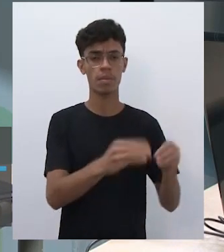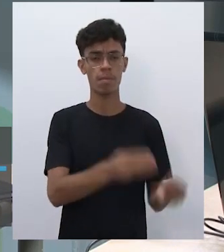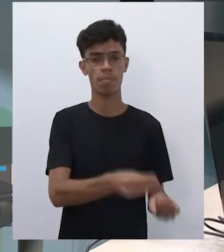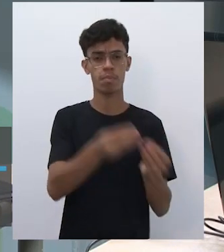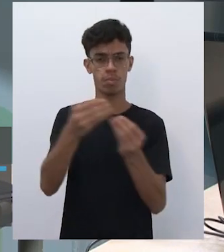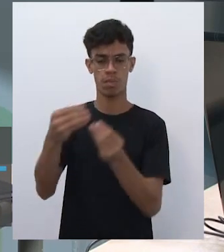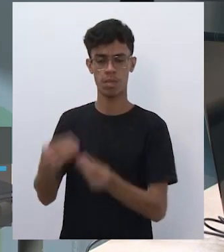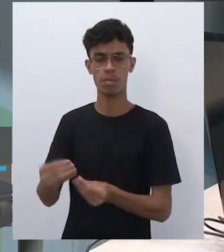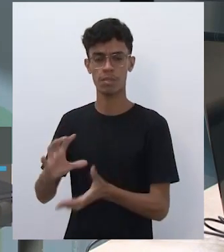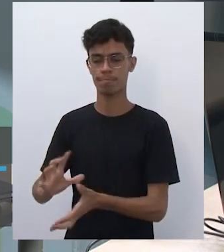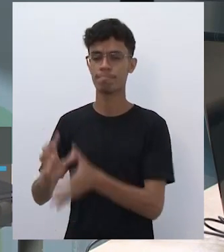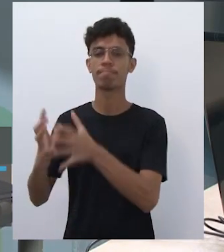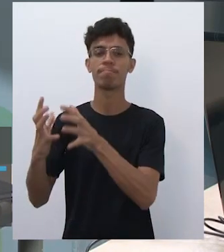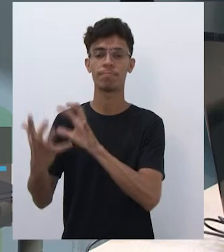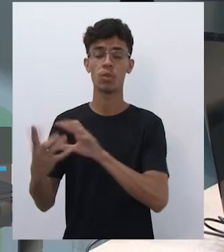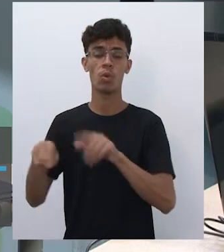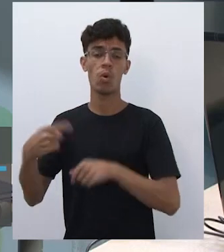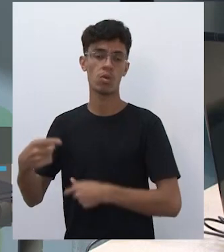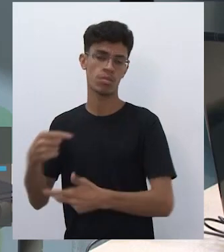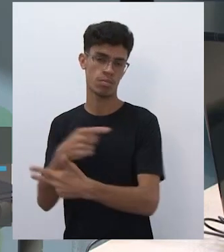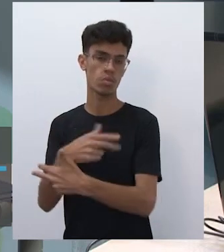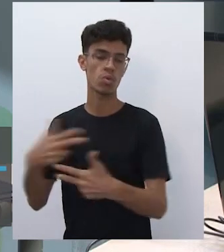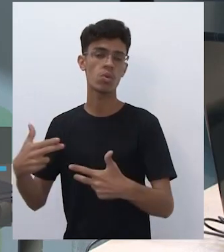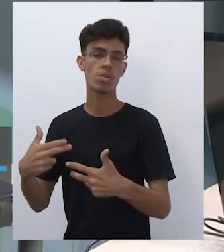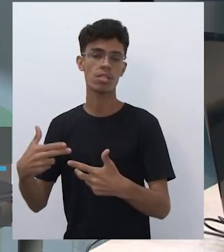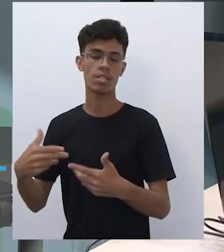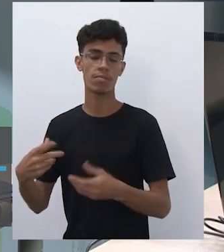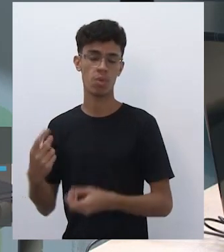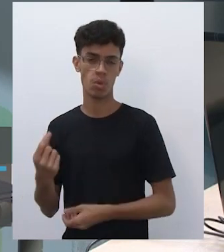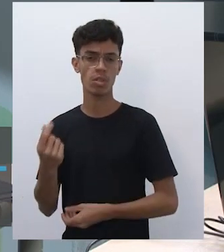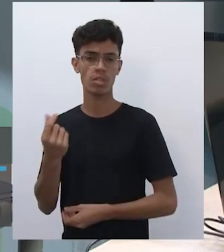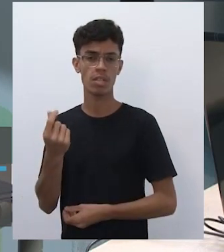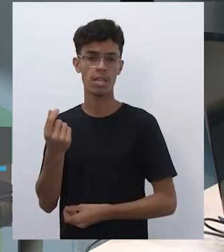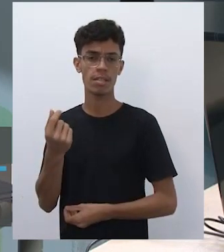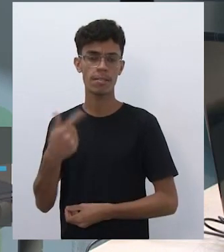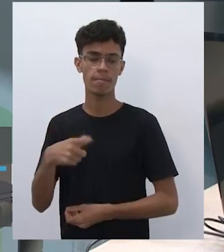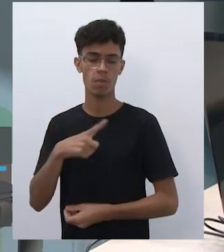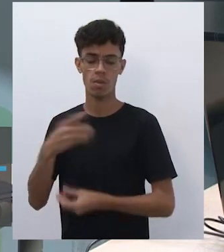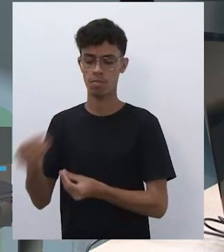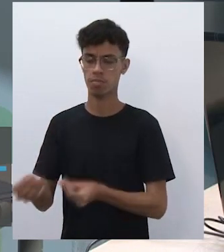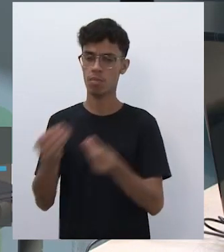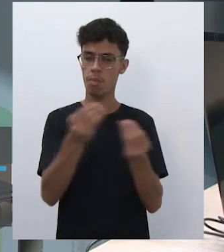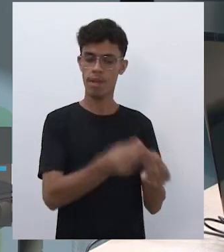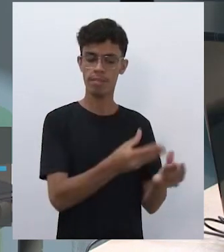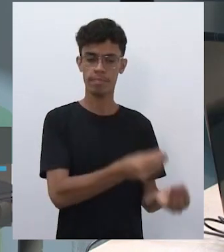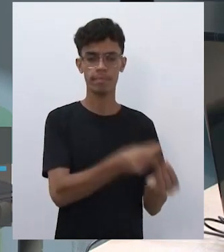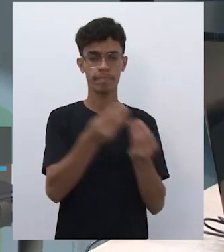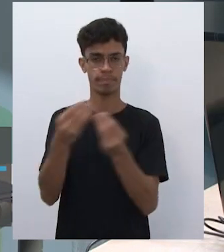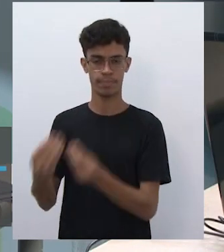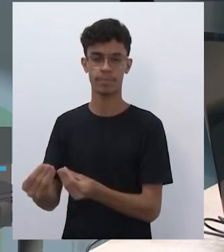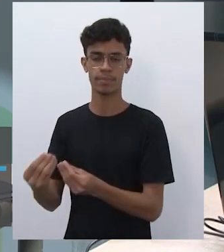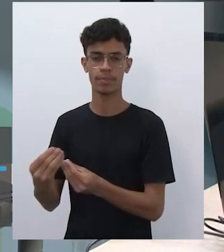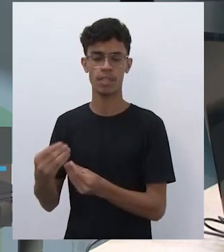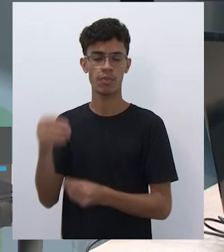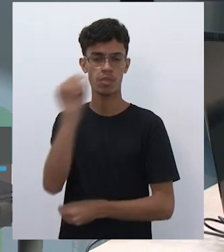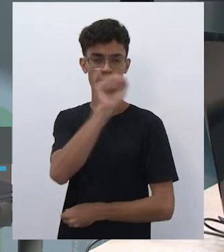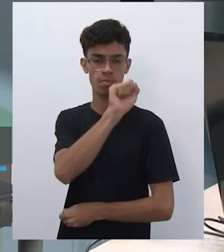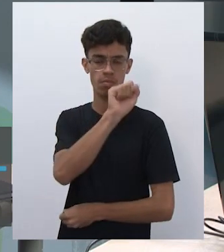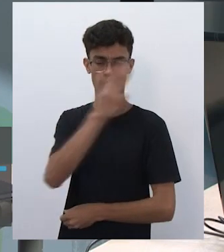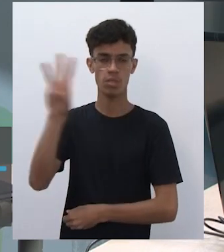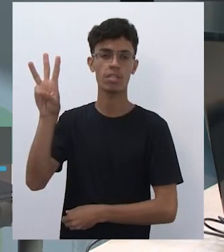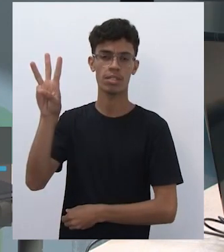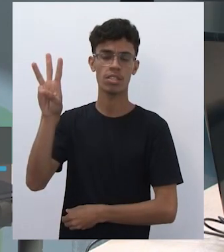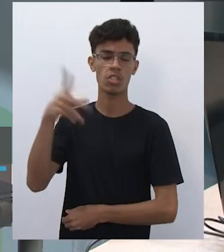envasar outros produtos, ele na verdade ele gera ali renda, ele gera, né, precisa de dinheiro e às vezes isso está no site dele. Às vezes